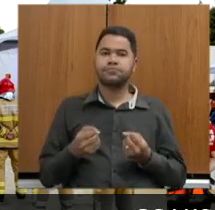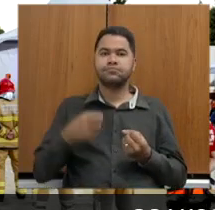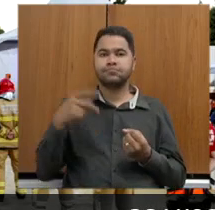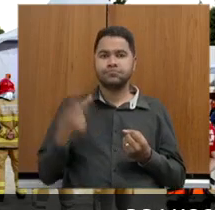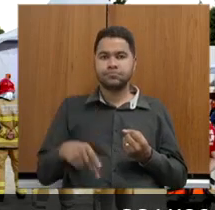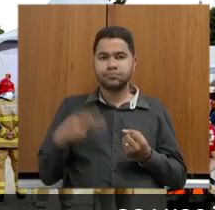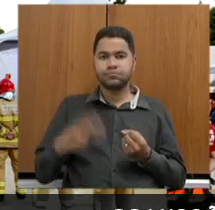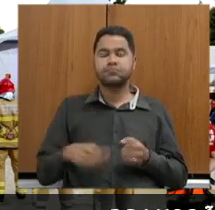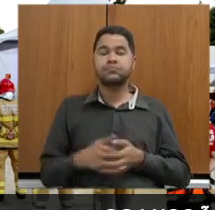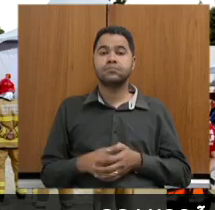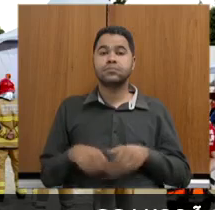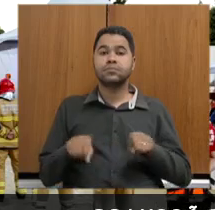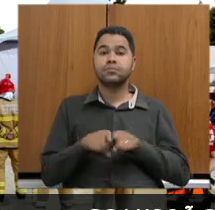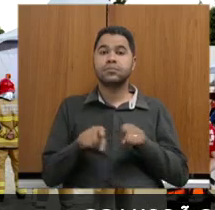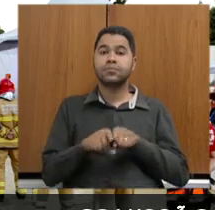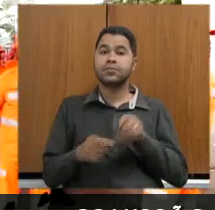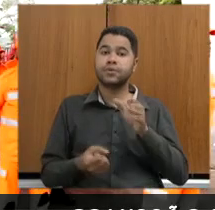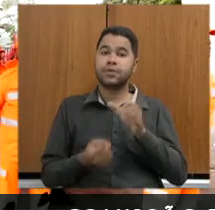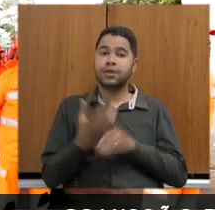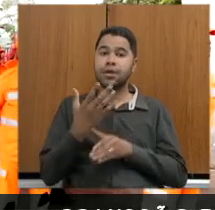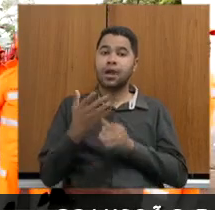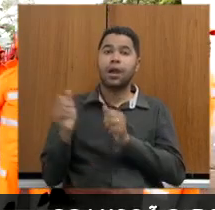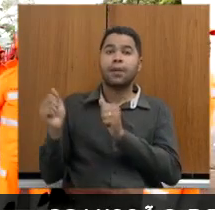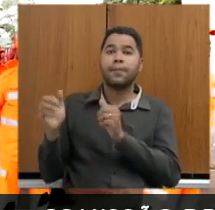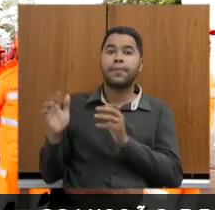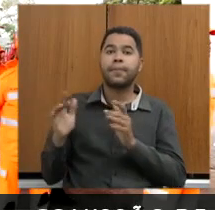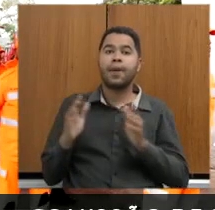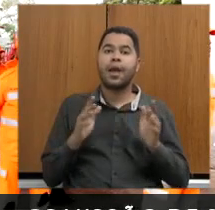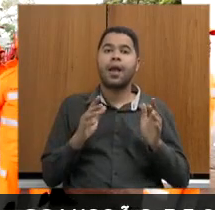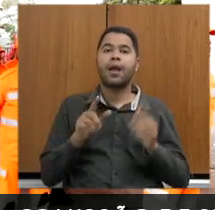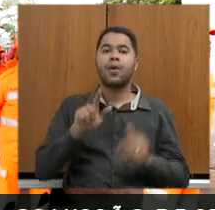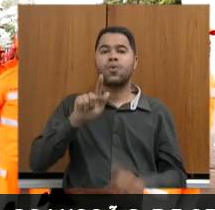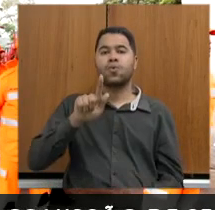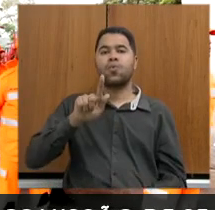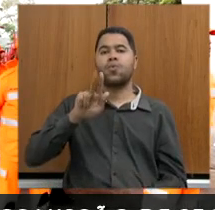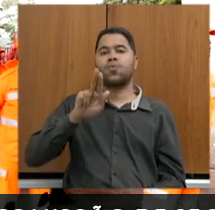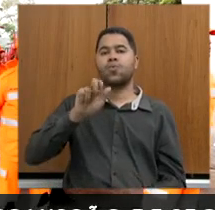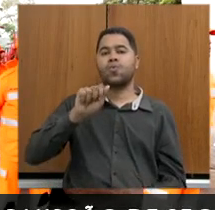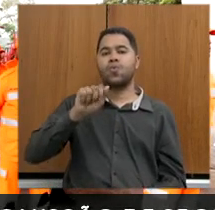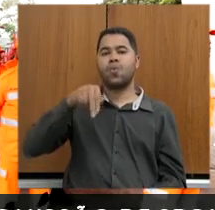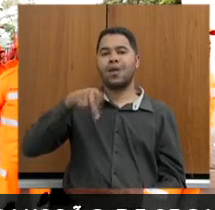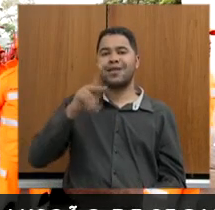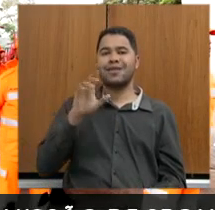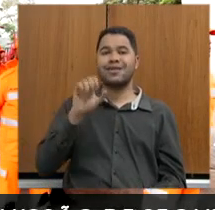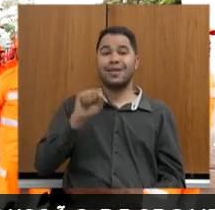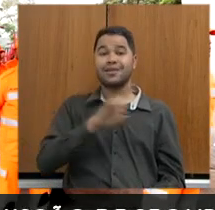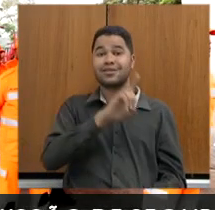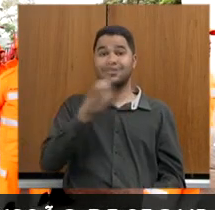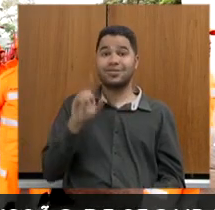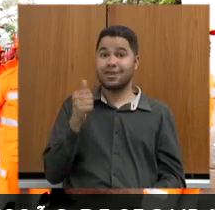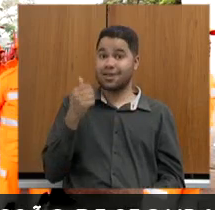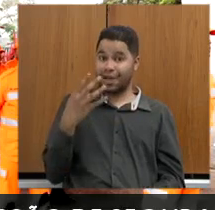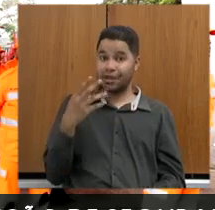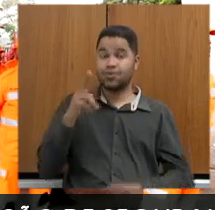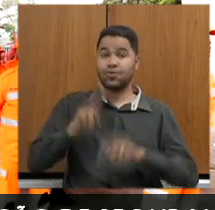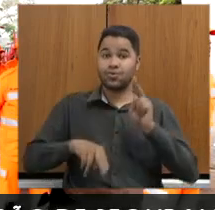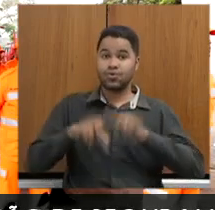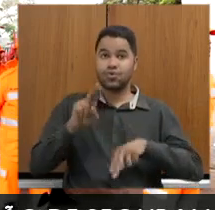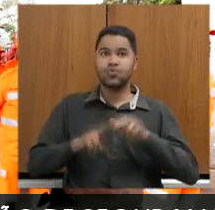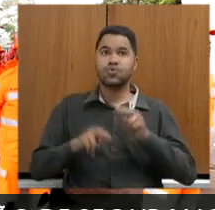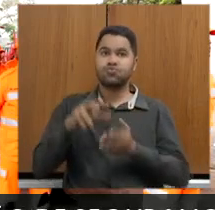Corporação inauguramos também na sequência Guanhães no dia 14 de junho um posto